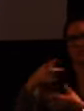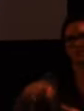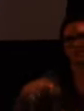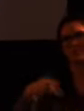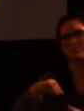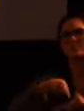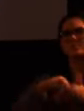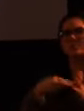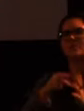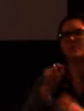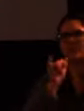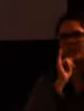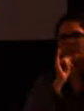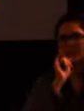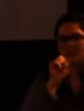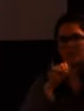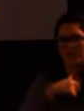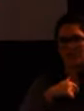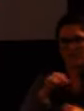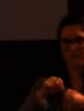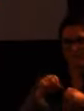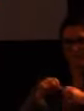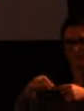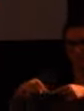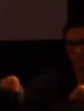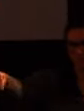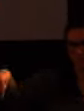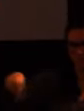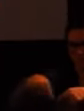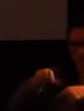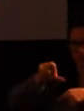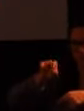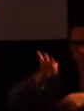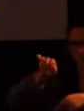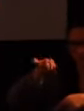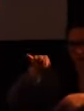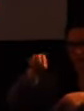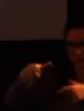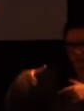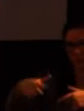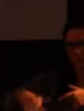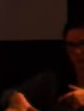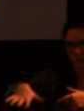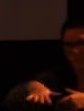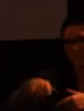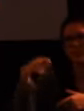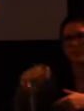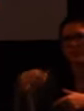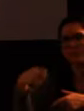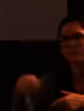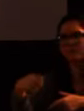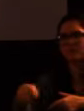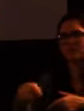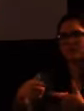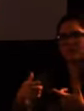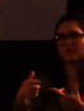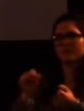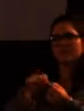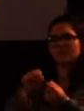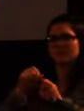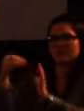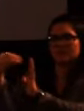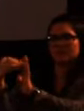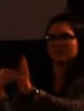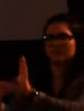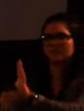ou seja, quando se faz um loteamento, precisa se transferir áreas para o município. Então, esses percentuais de